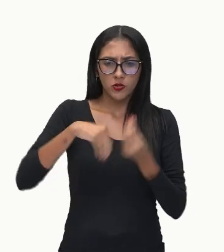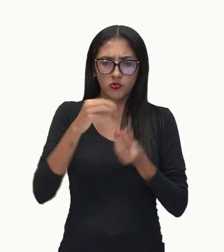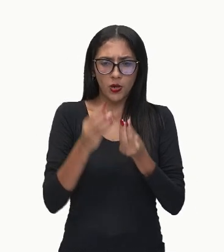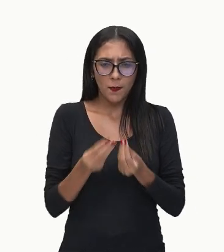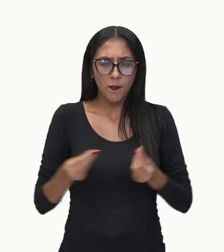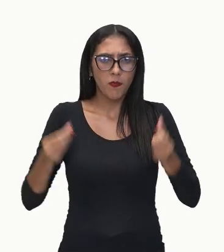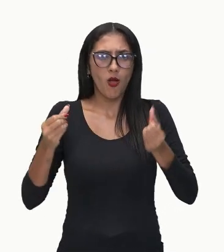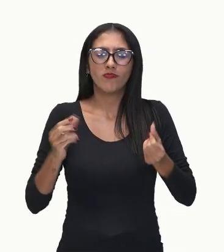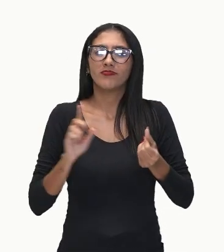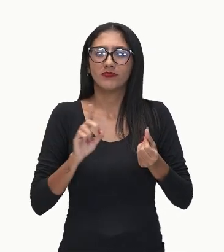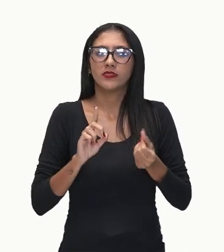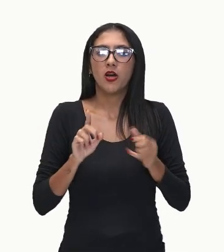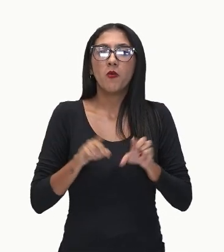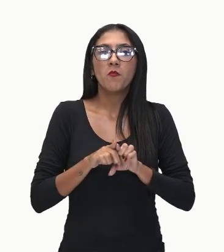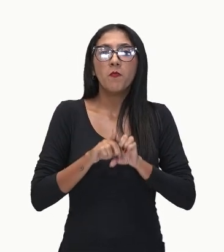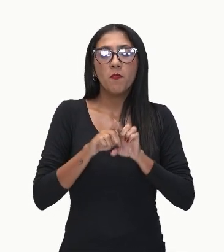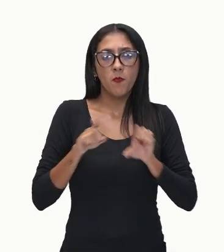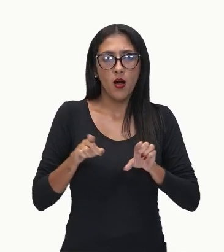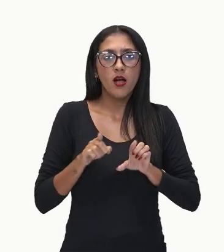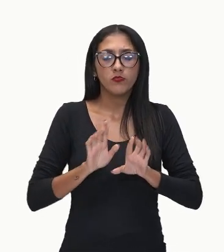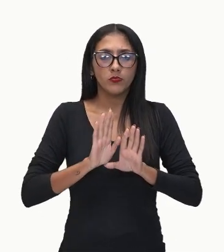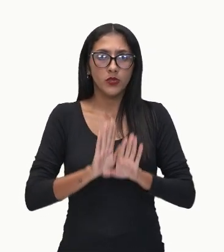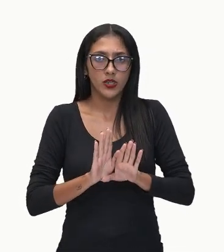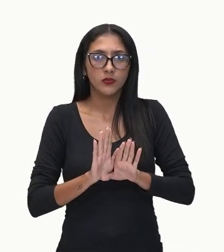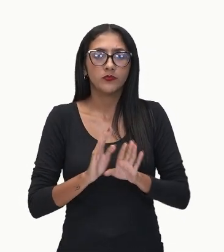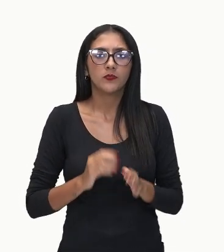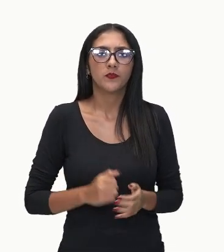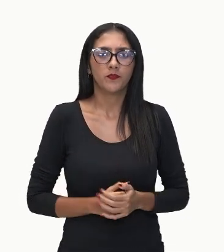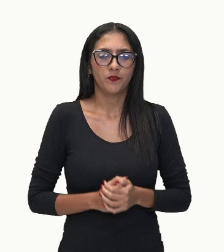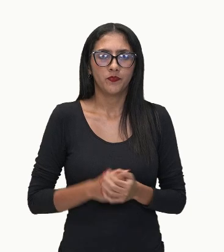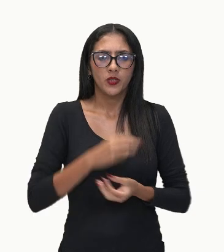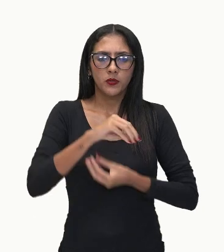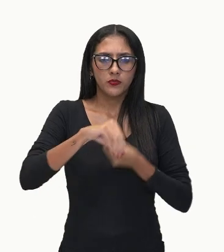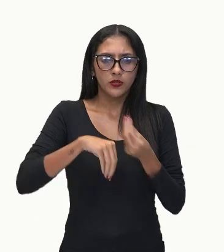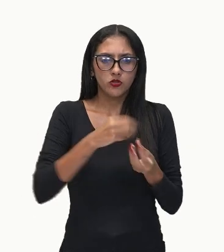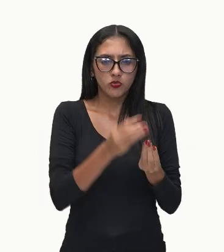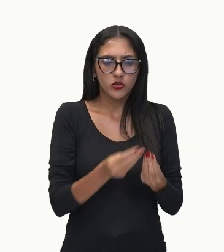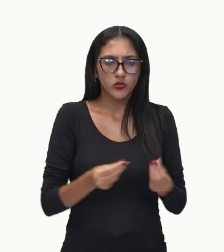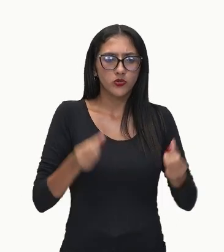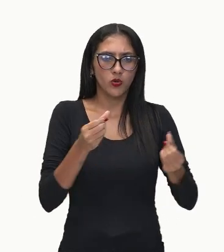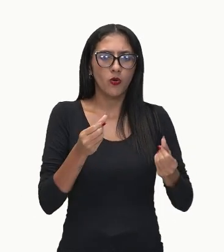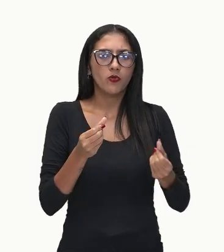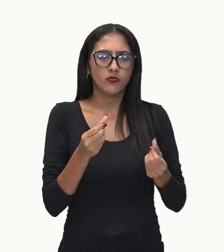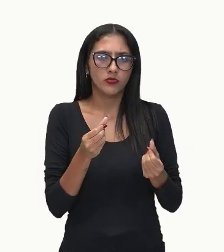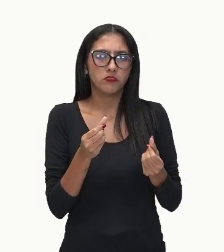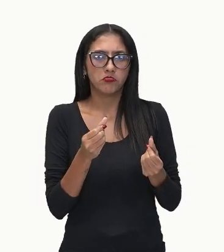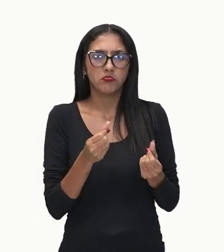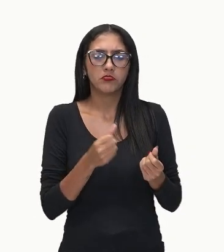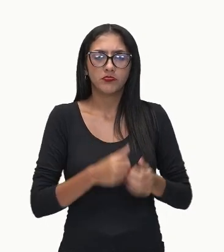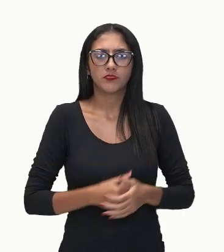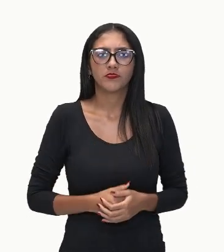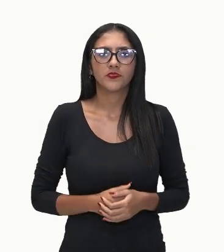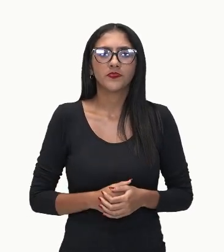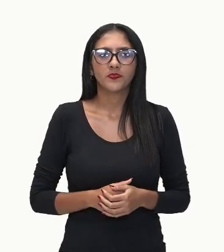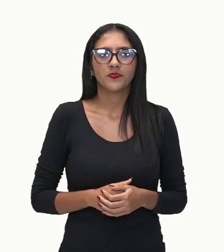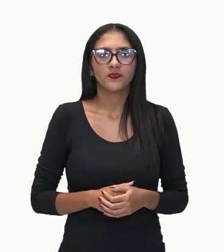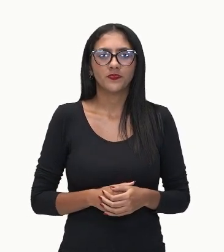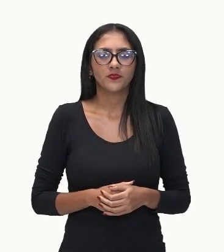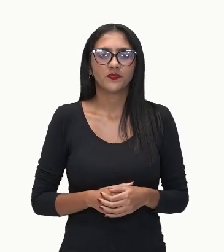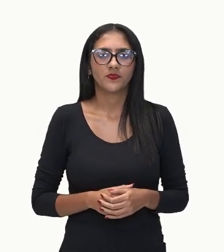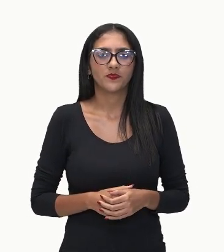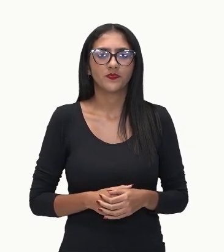eles são emulsináveis nela. O que significa dizer que eles se misturam, tá?